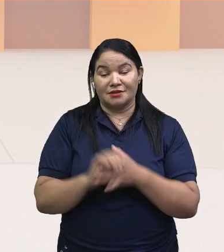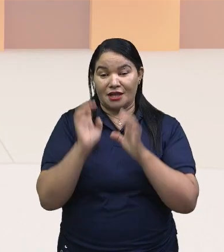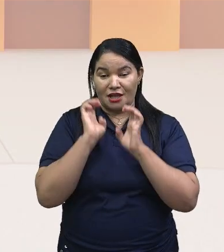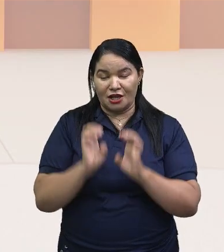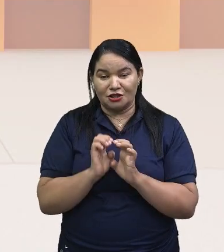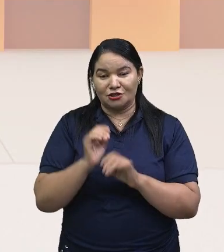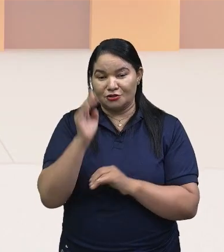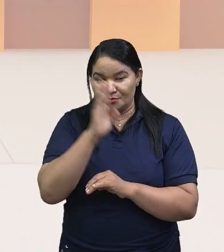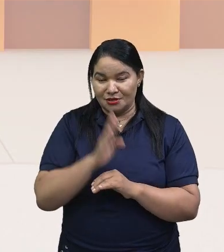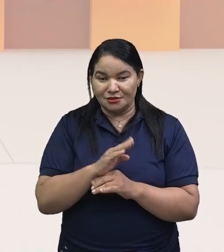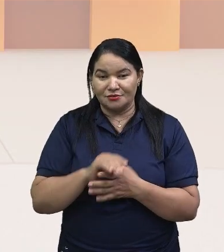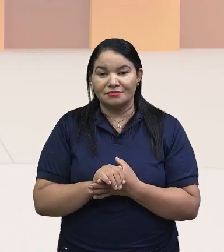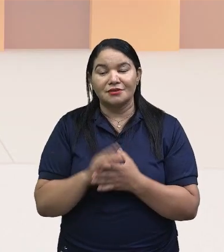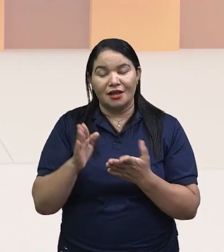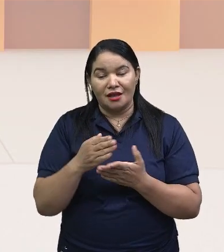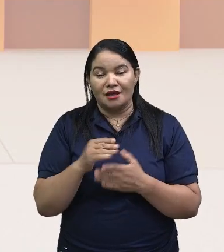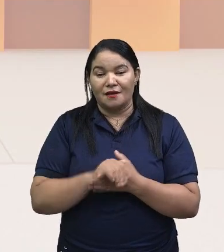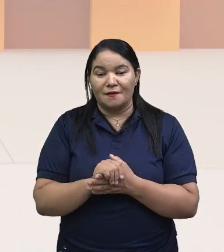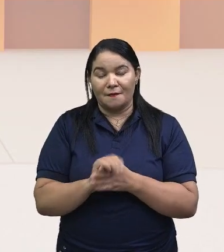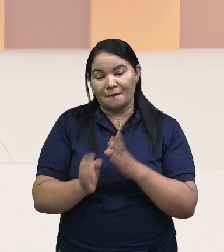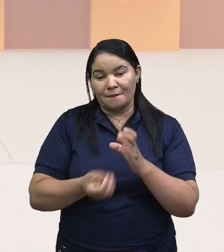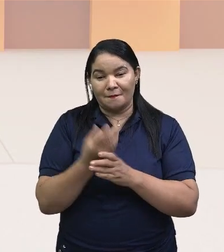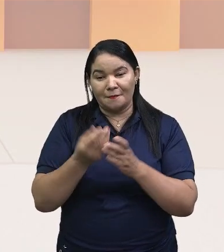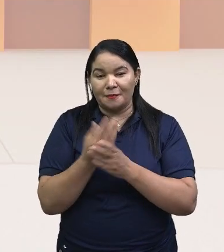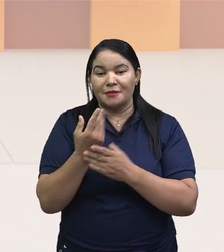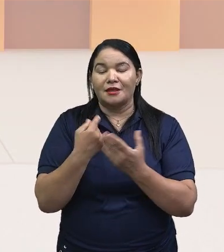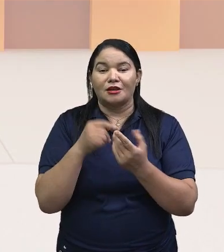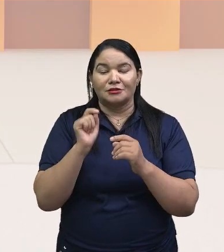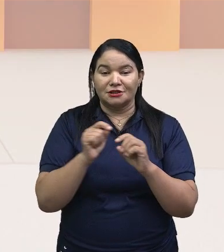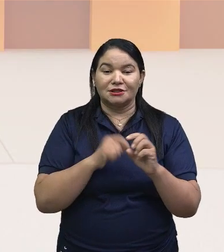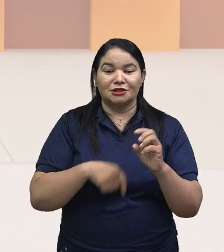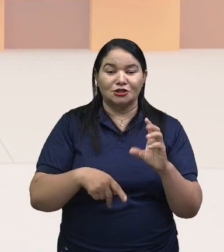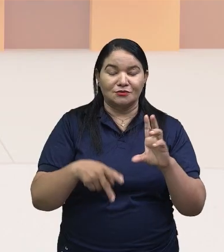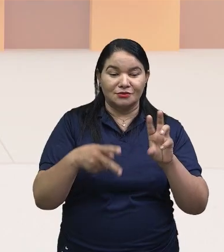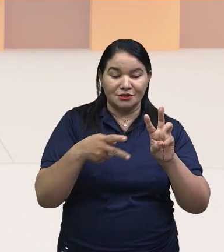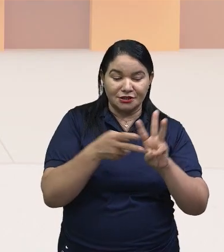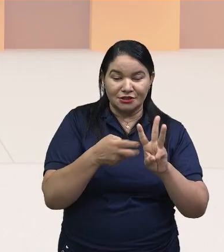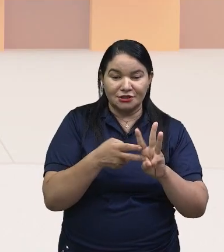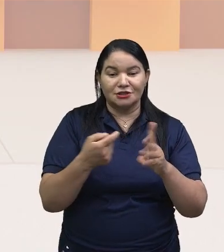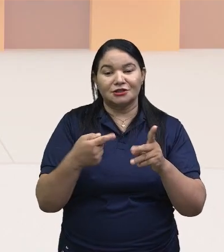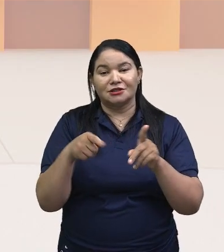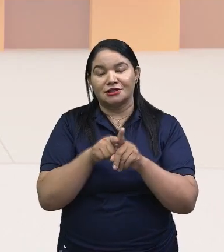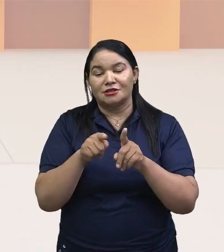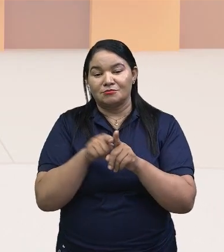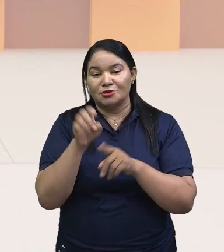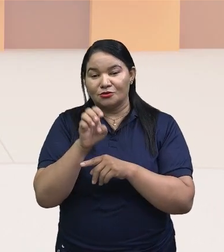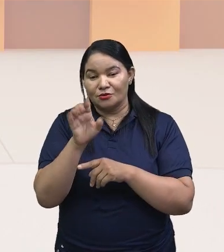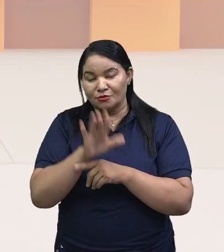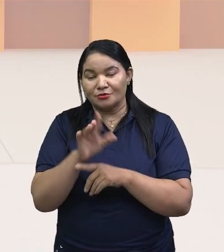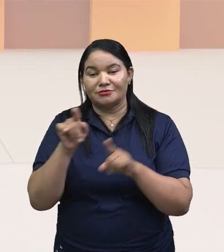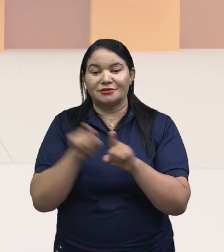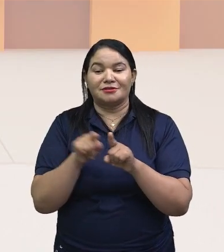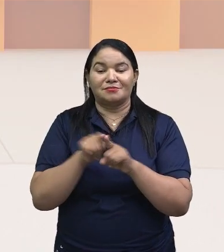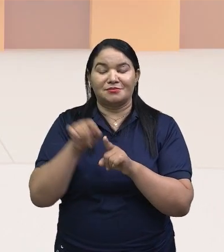gente vai ter forte contribuição dos indígenas, dos europeus e dos